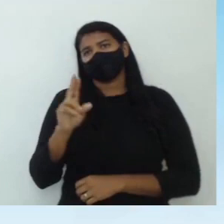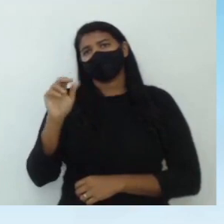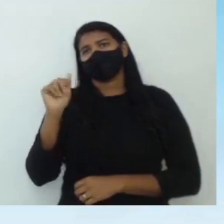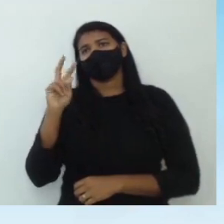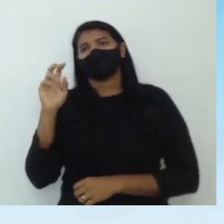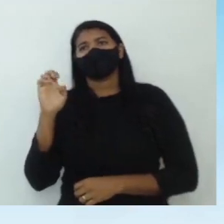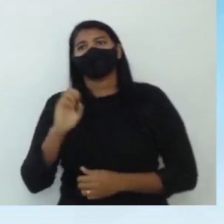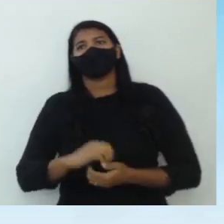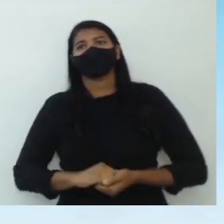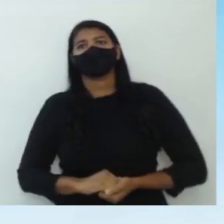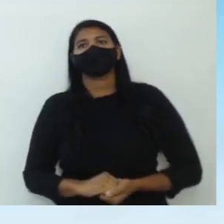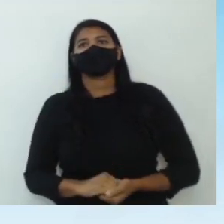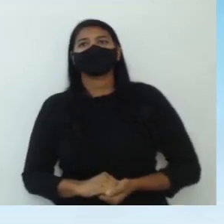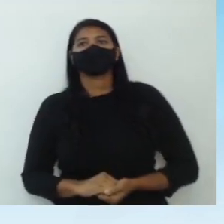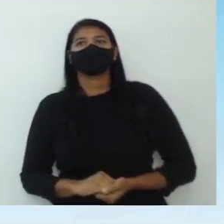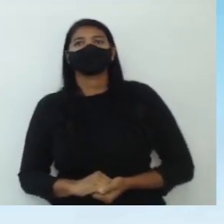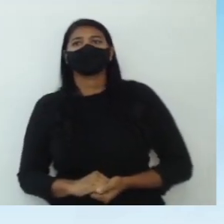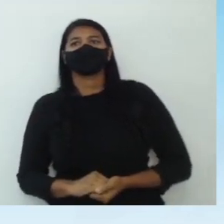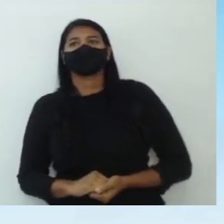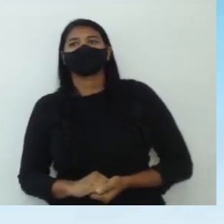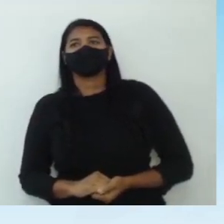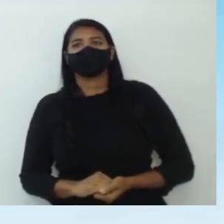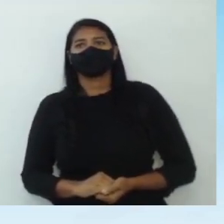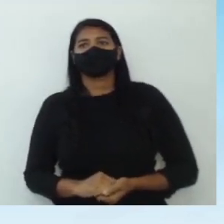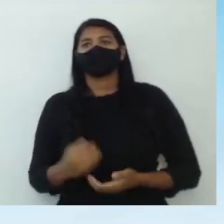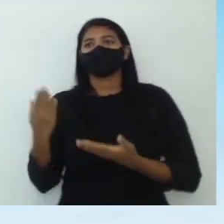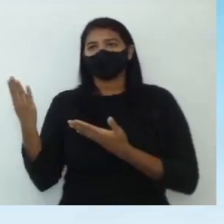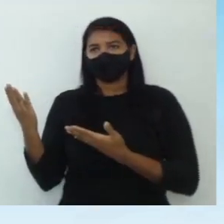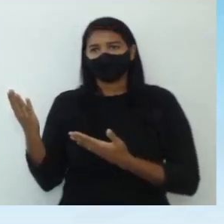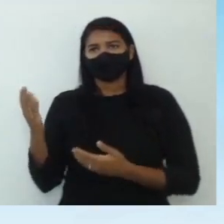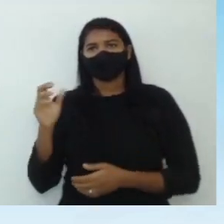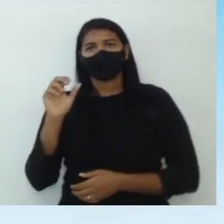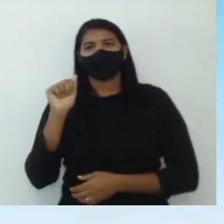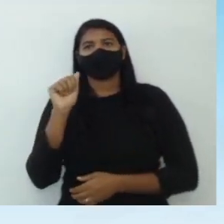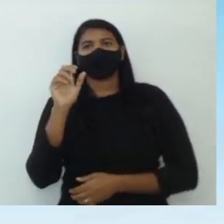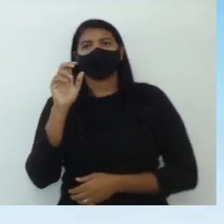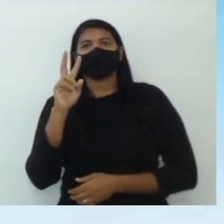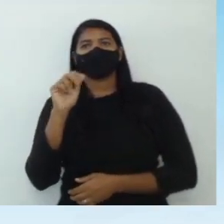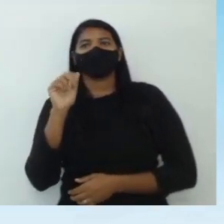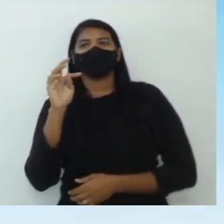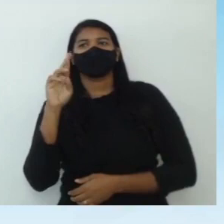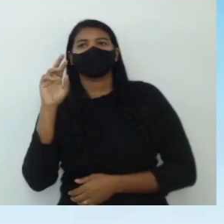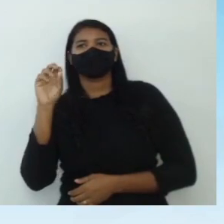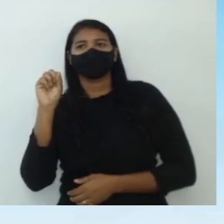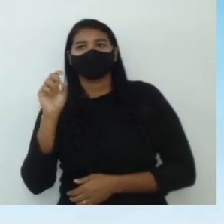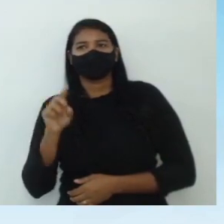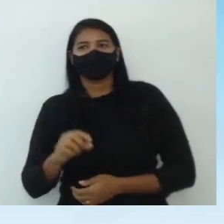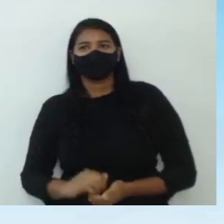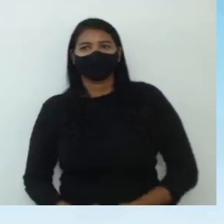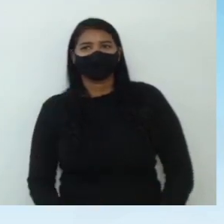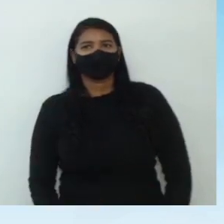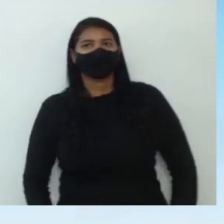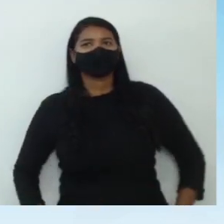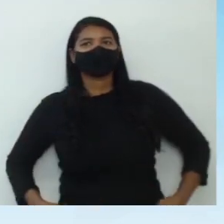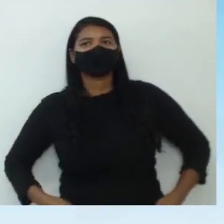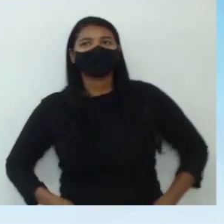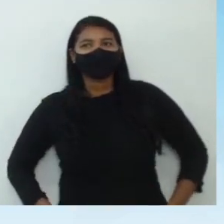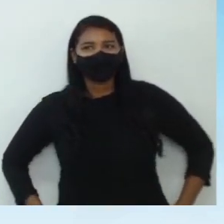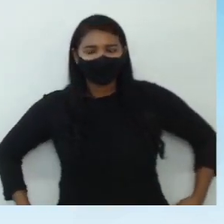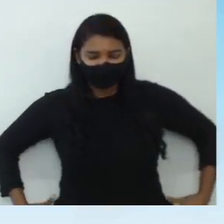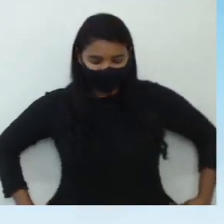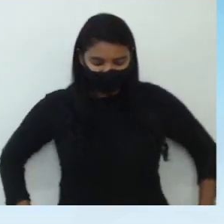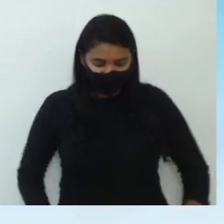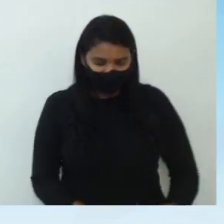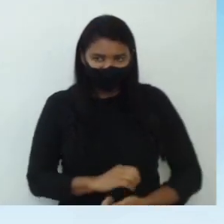que pariu, meu. Como é o nome? O albatroz. Vou voltar, tá? Vou voltar. Tem que cortar, viu? Bota